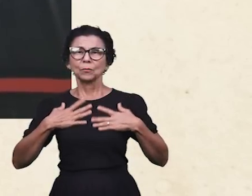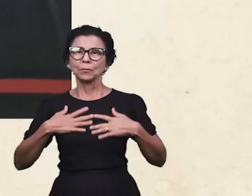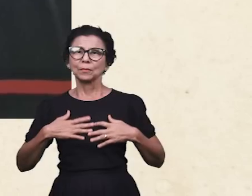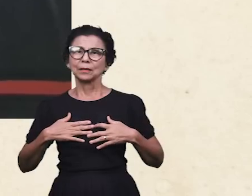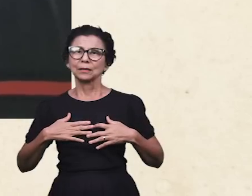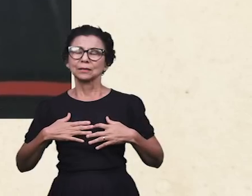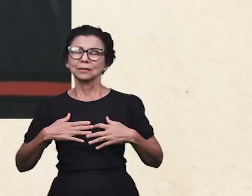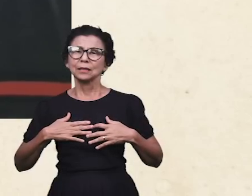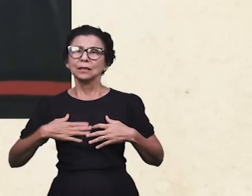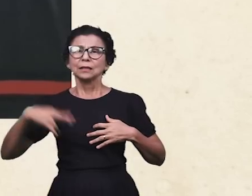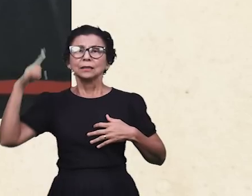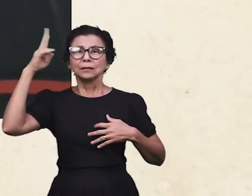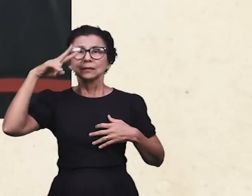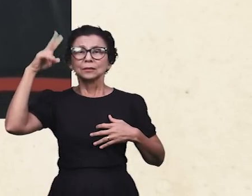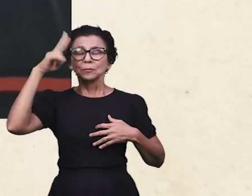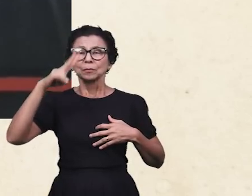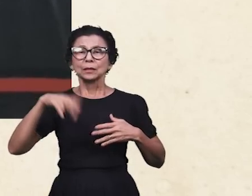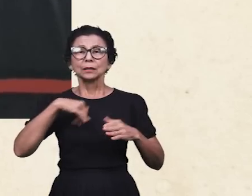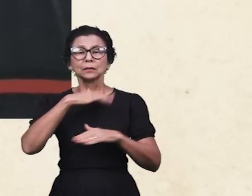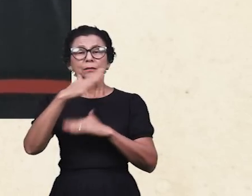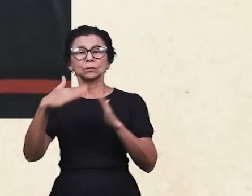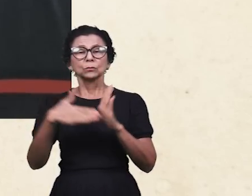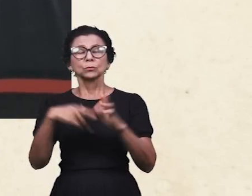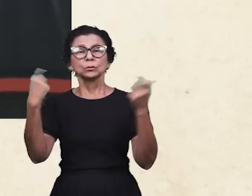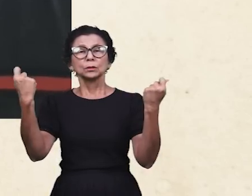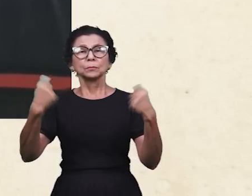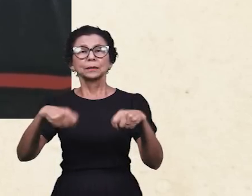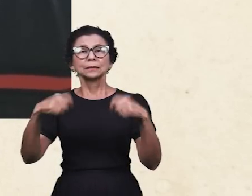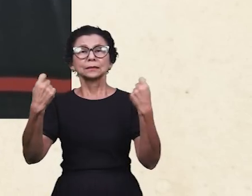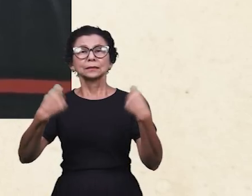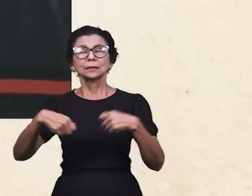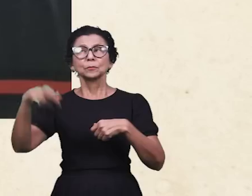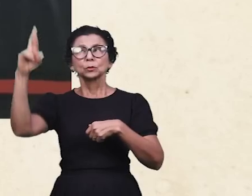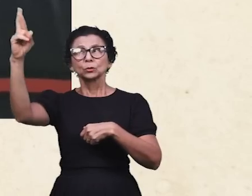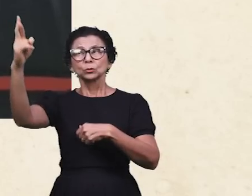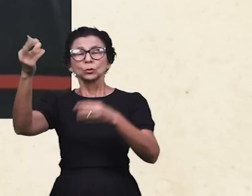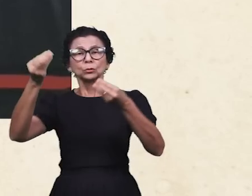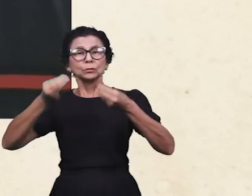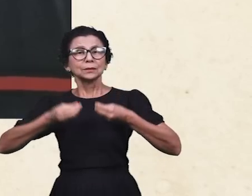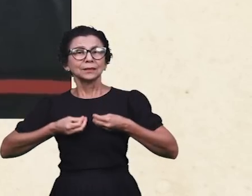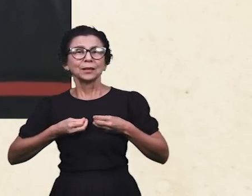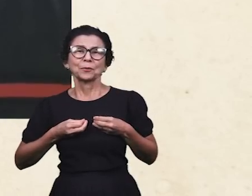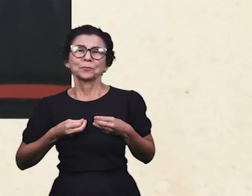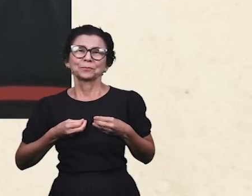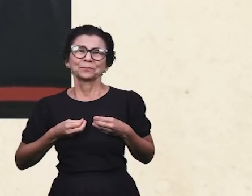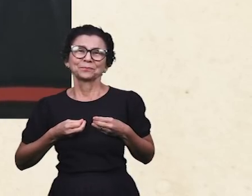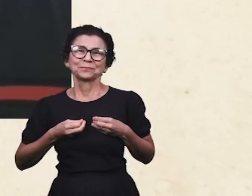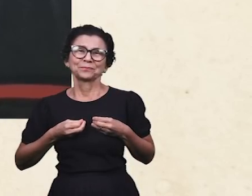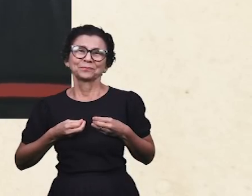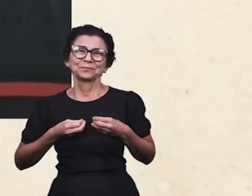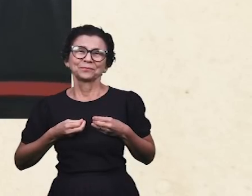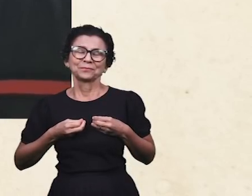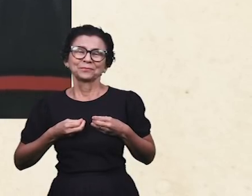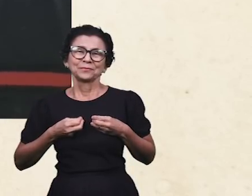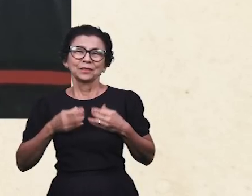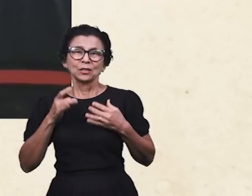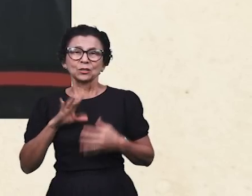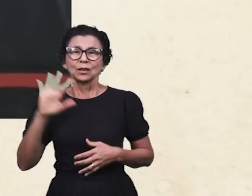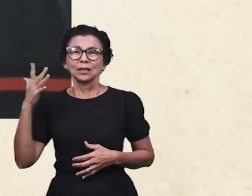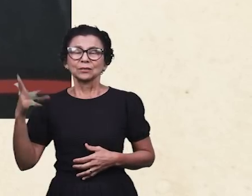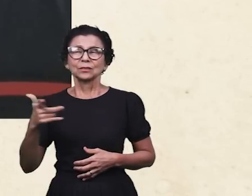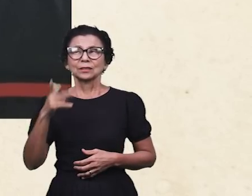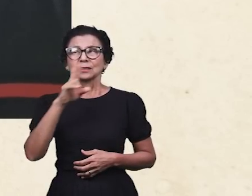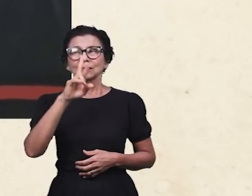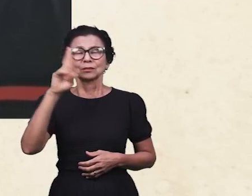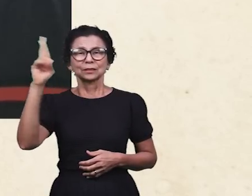já recebemos do Senhor tudo o que precisamos para hoje termos uma vida de adoração. O